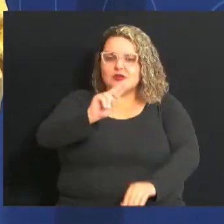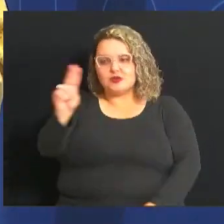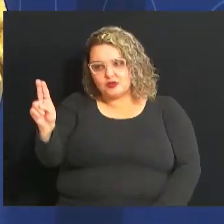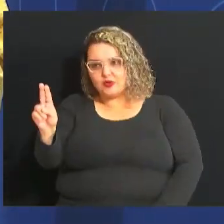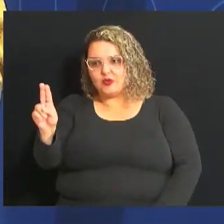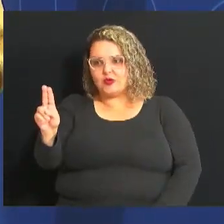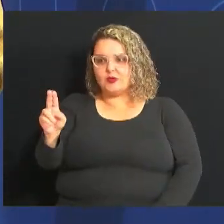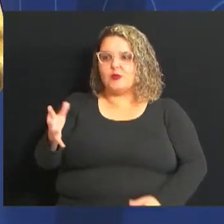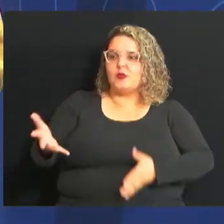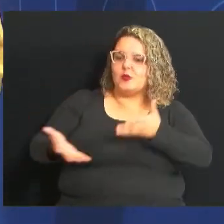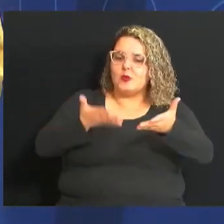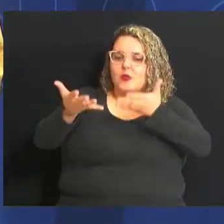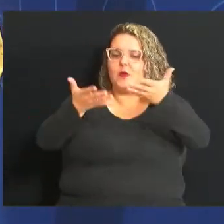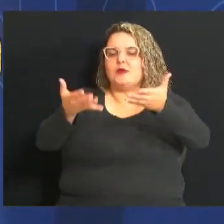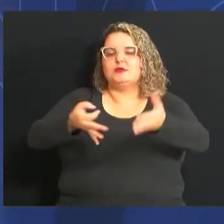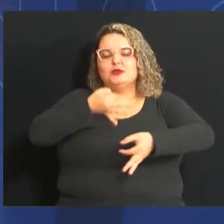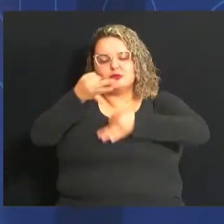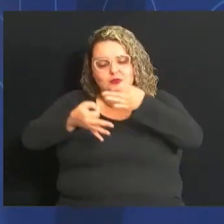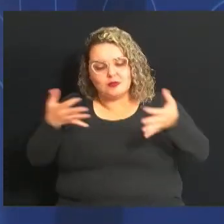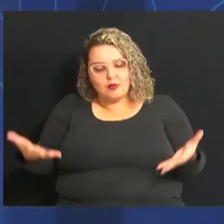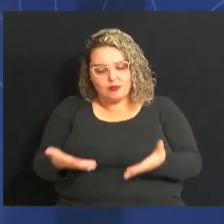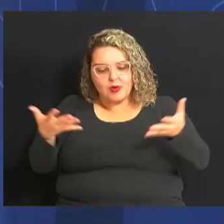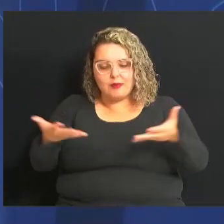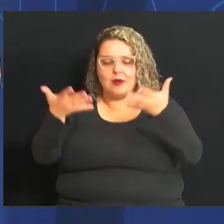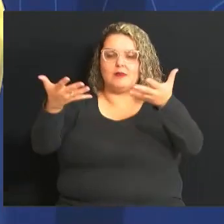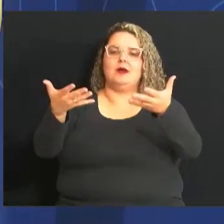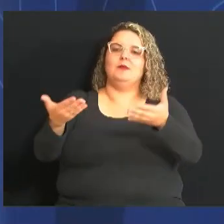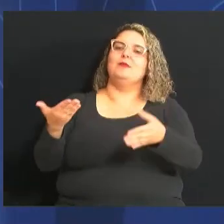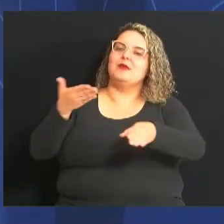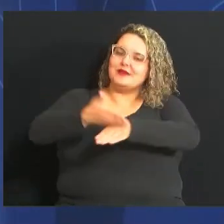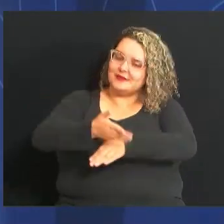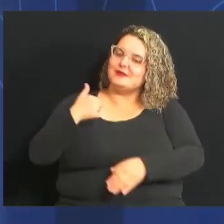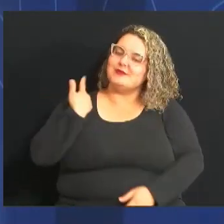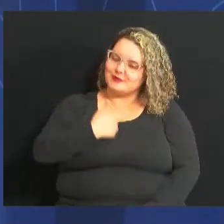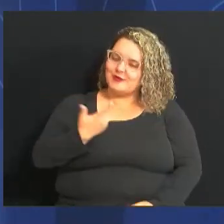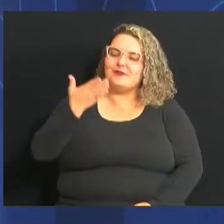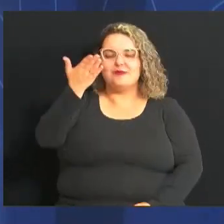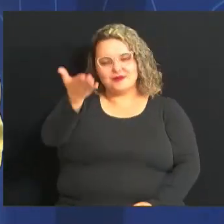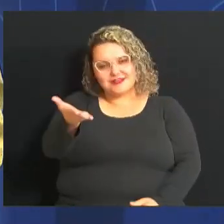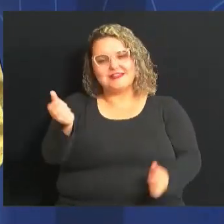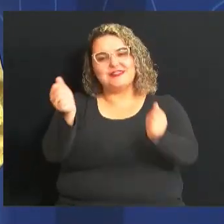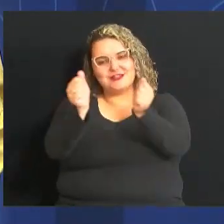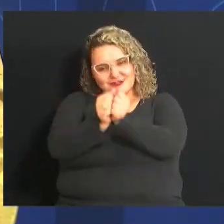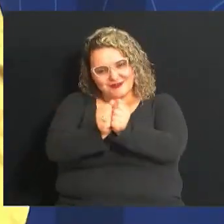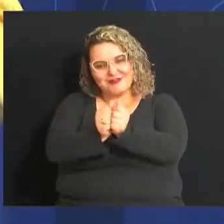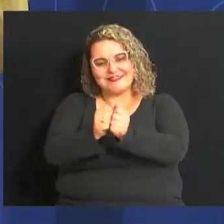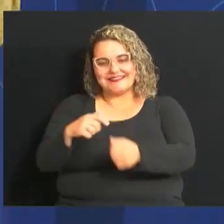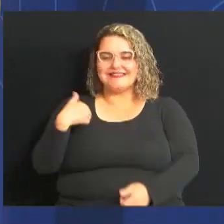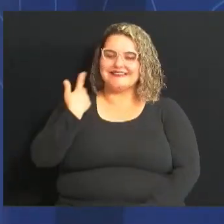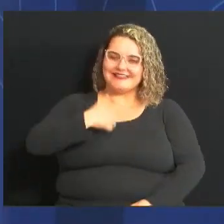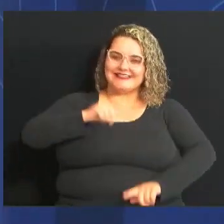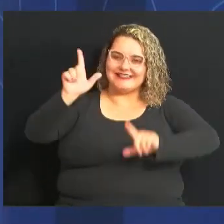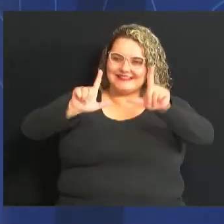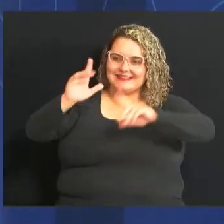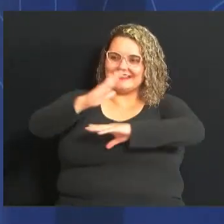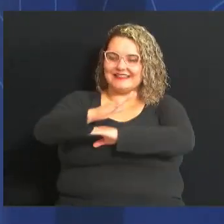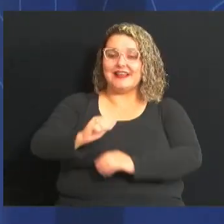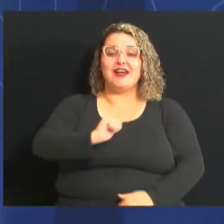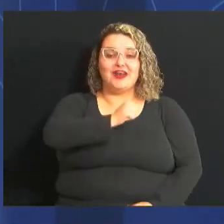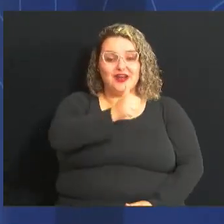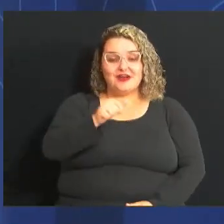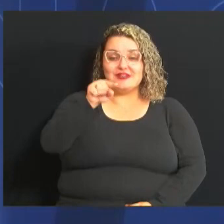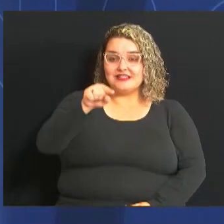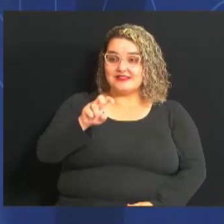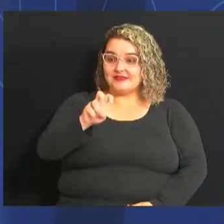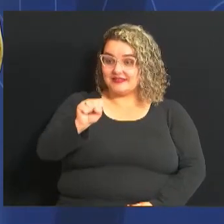um elogio, uma crítica construtiva. Participe com a gente que você faz parte aqui do nosso telejornal. 11 horas mais